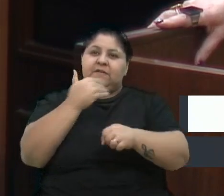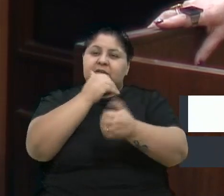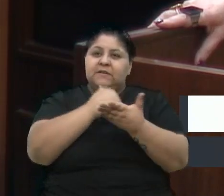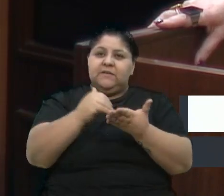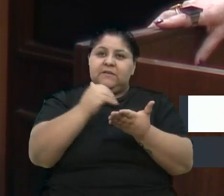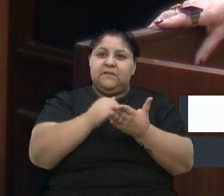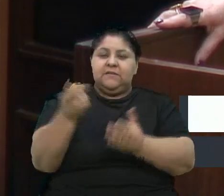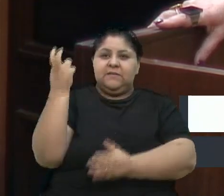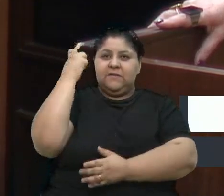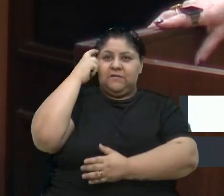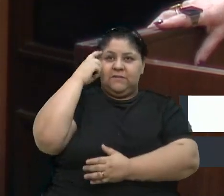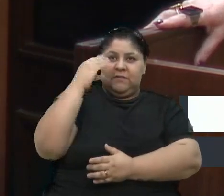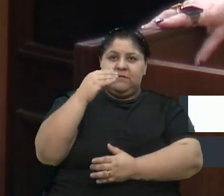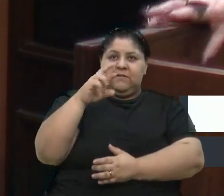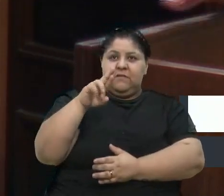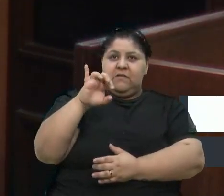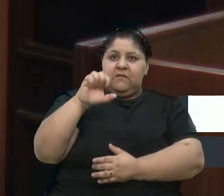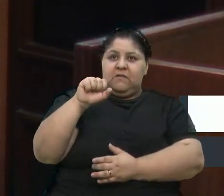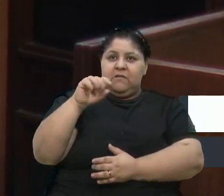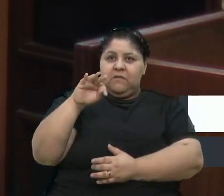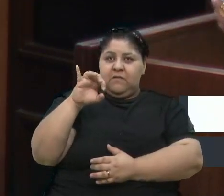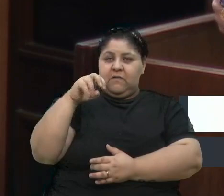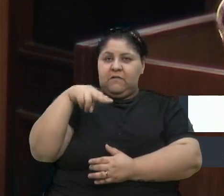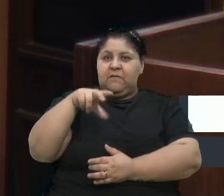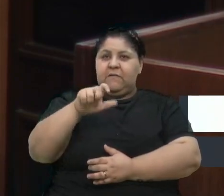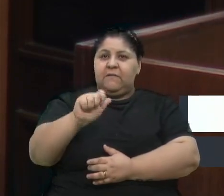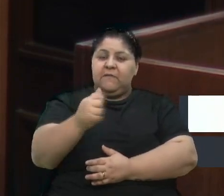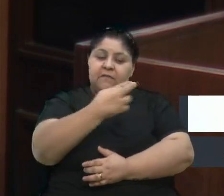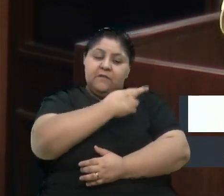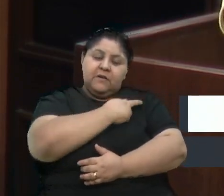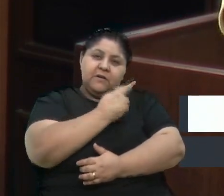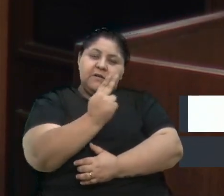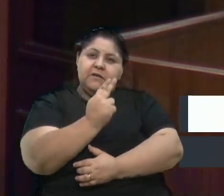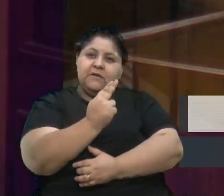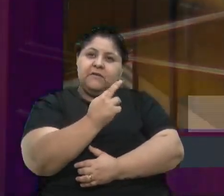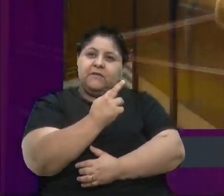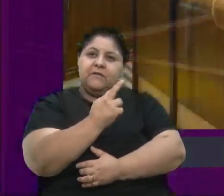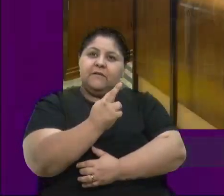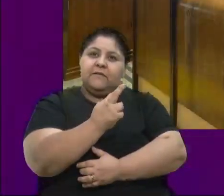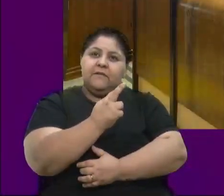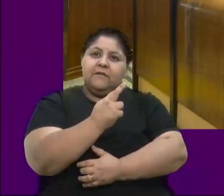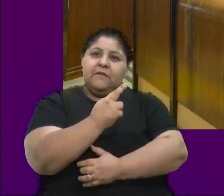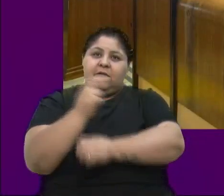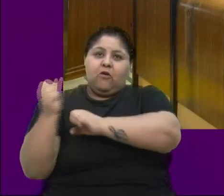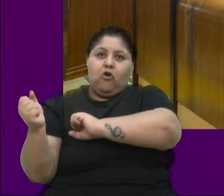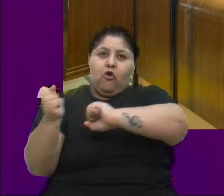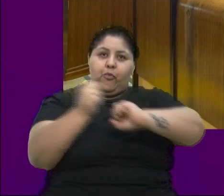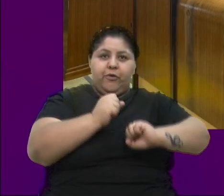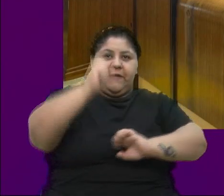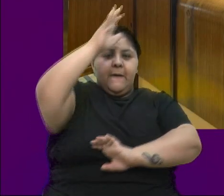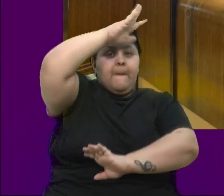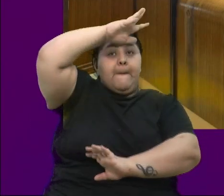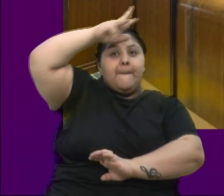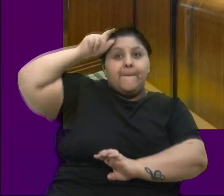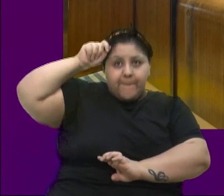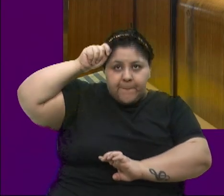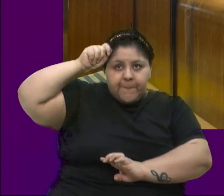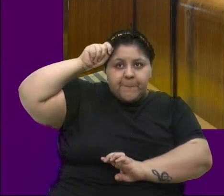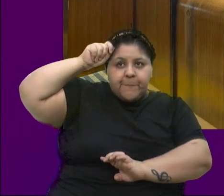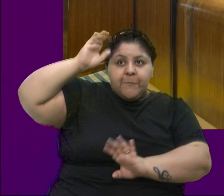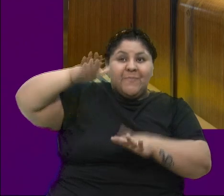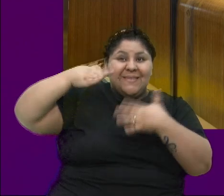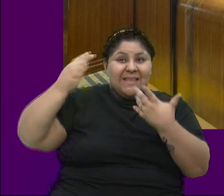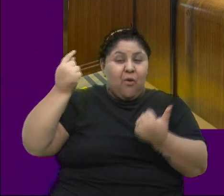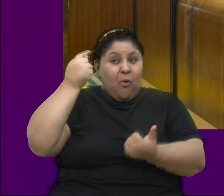a Cristina Nora Calcanhoto, representando o Poder Municipal. Então, a